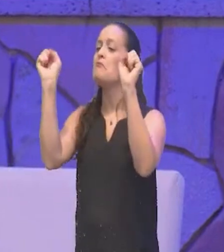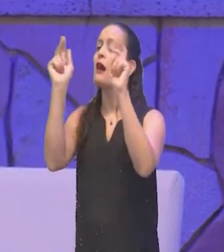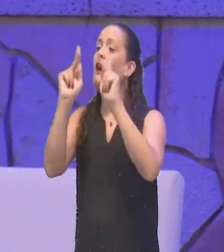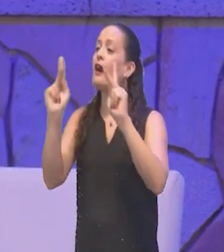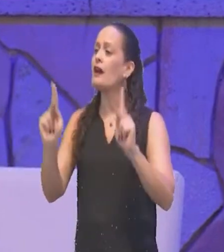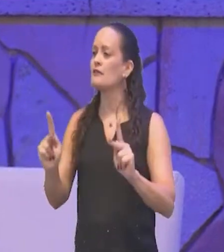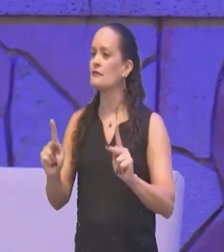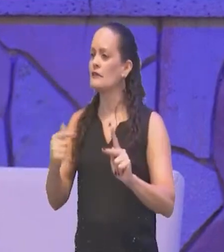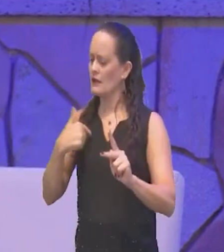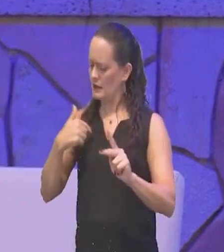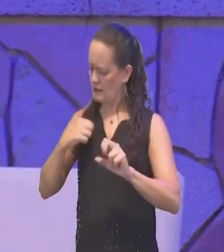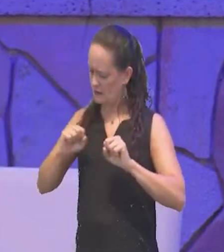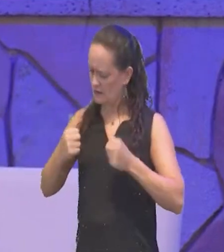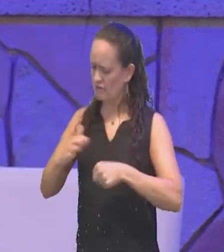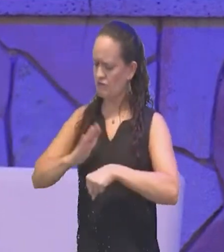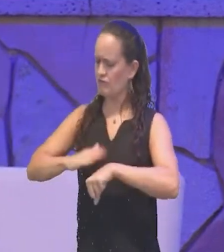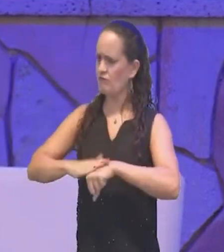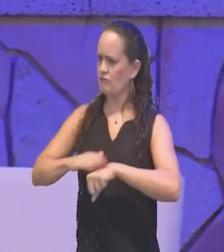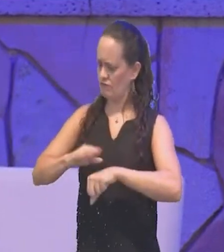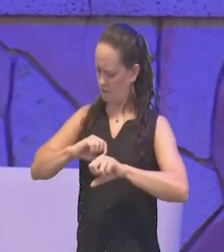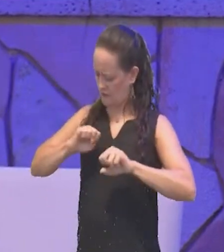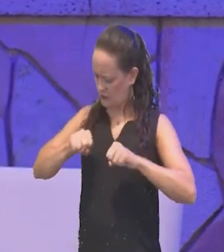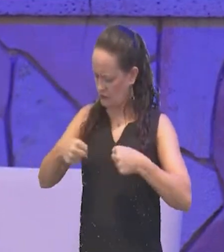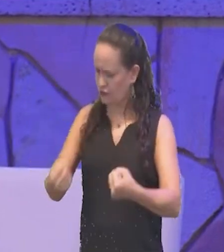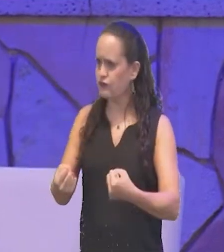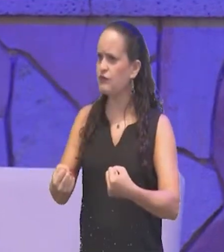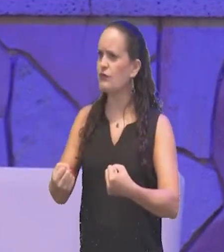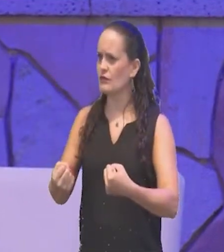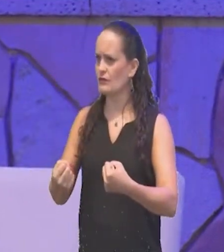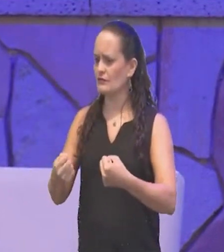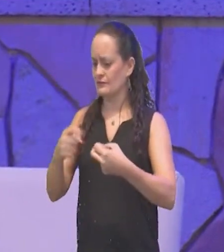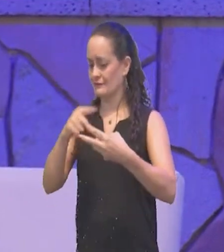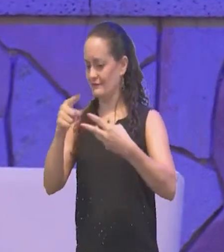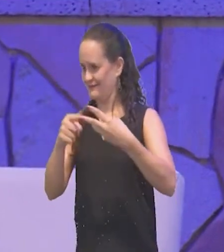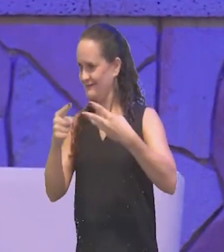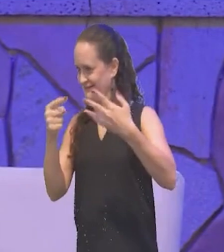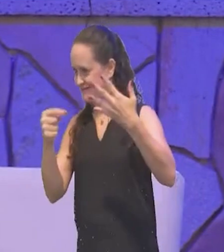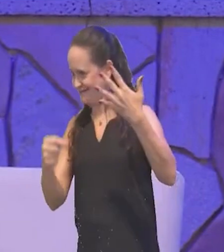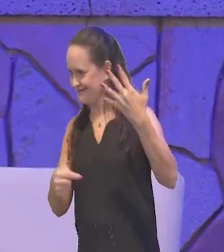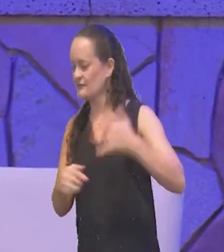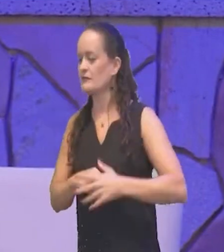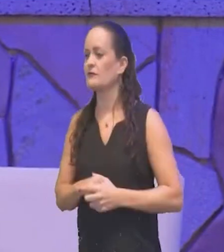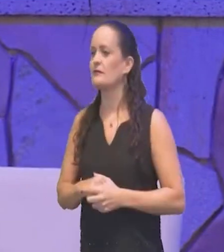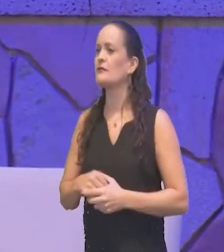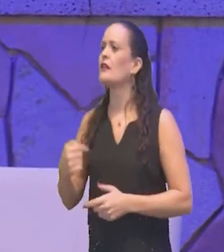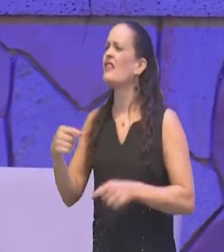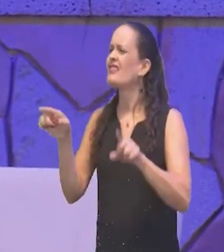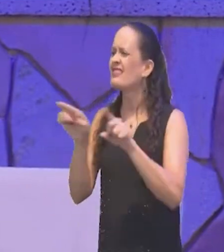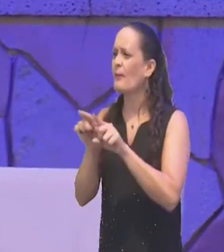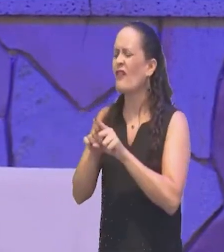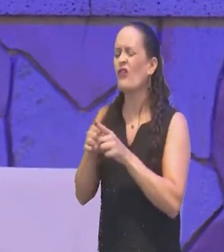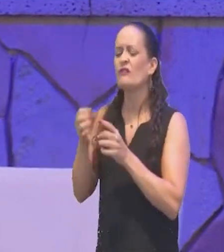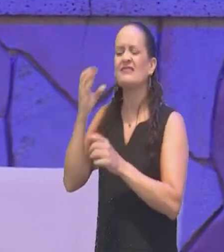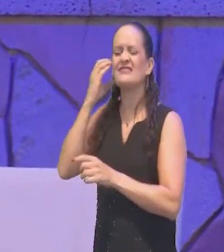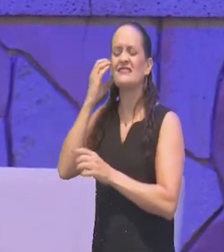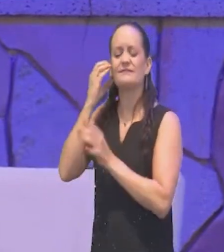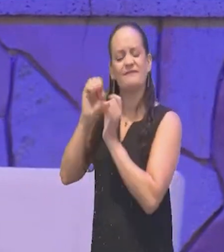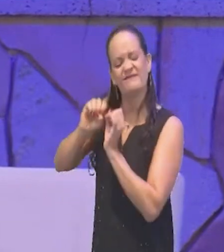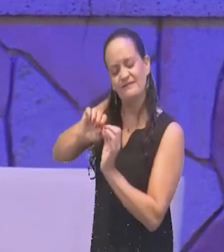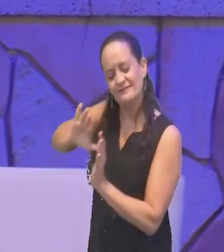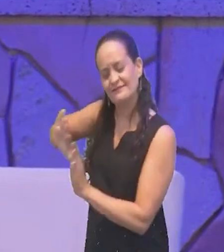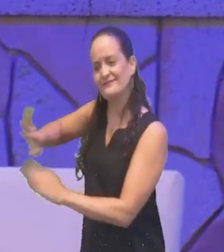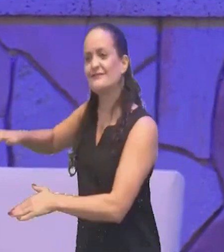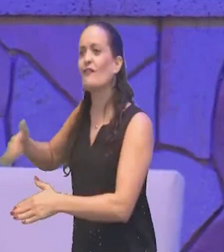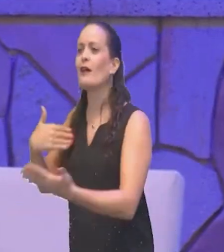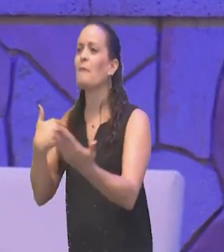de mim. 3, se depender de mim, eu vou me desconectar um pouco dos aparelhos eletrônicos para cuidar